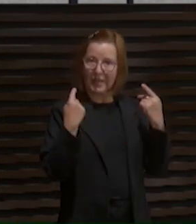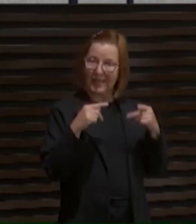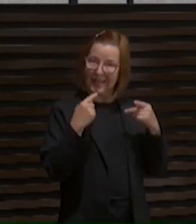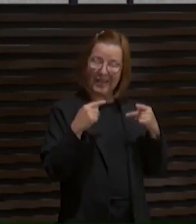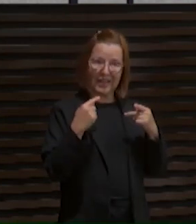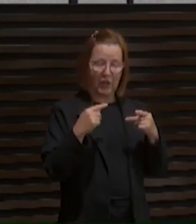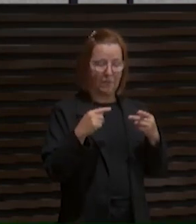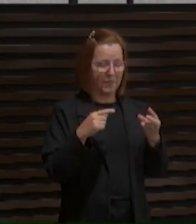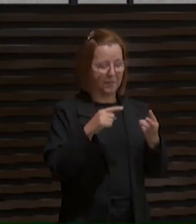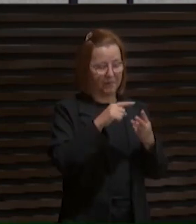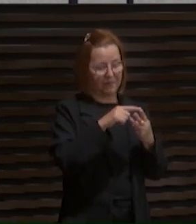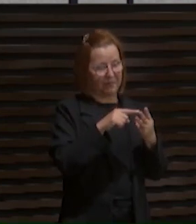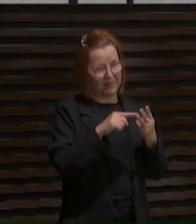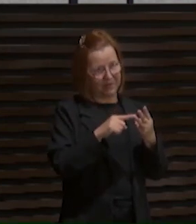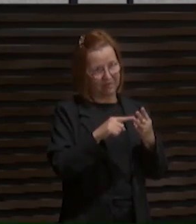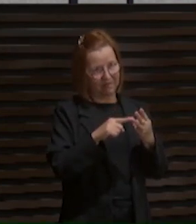Deus.